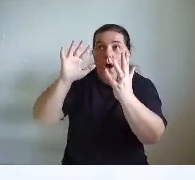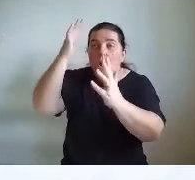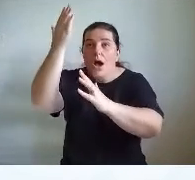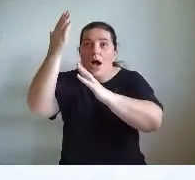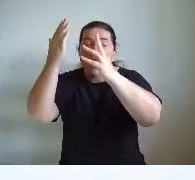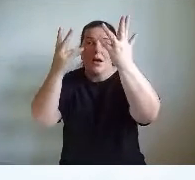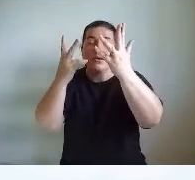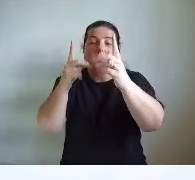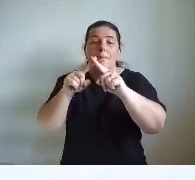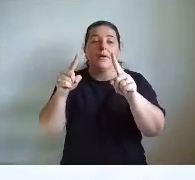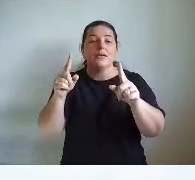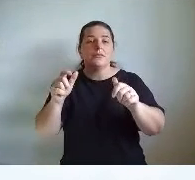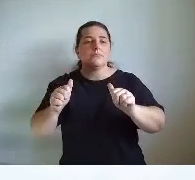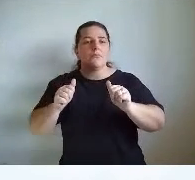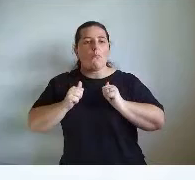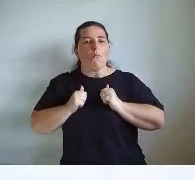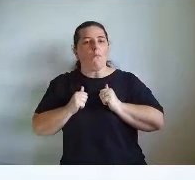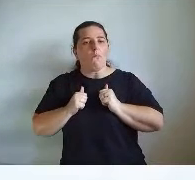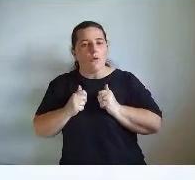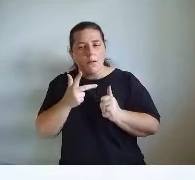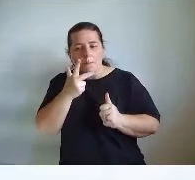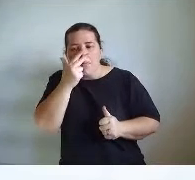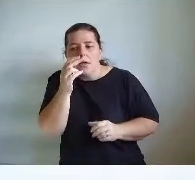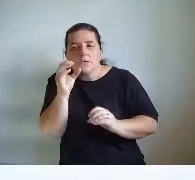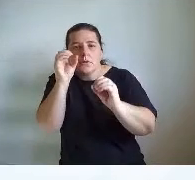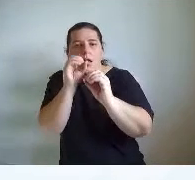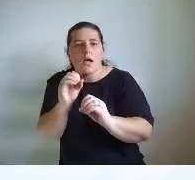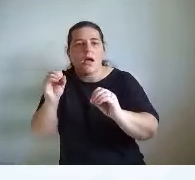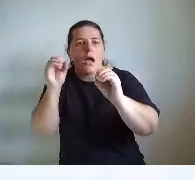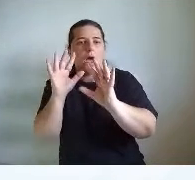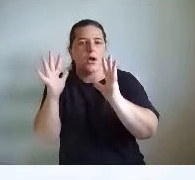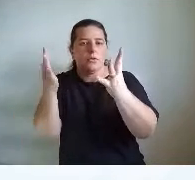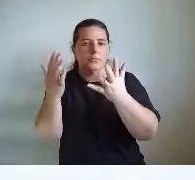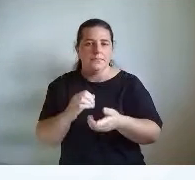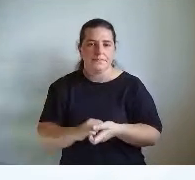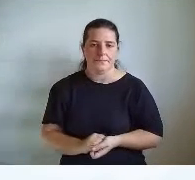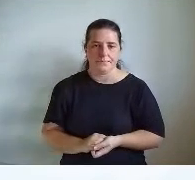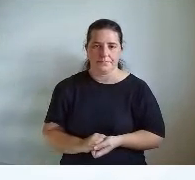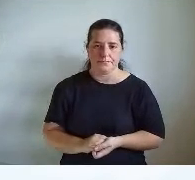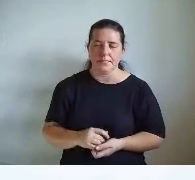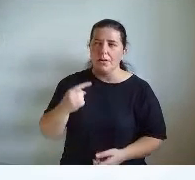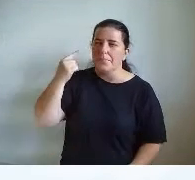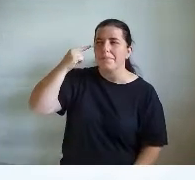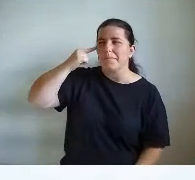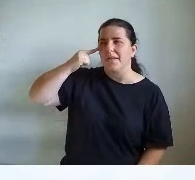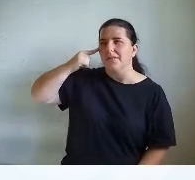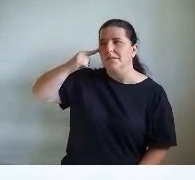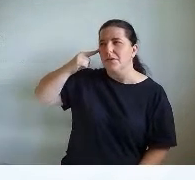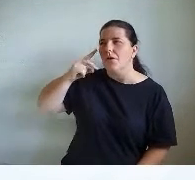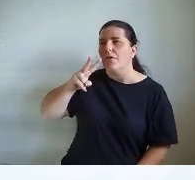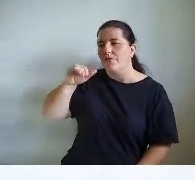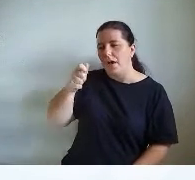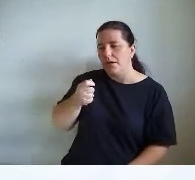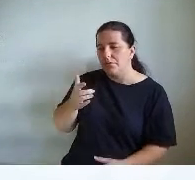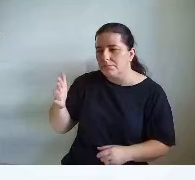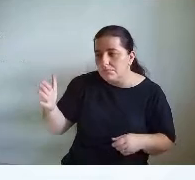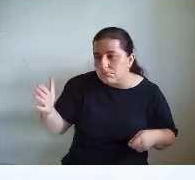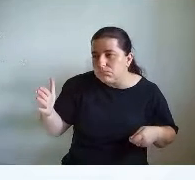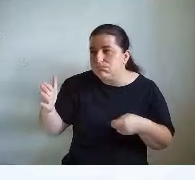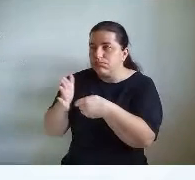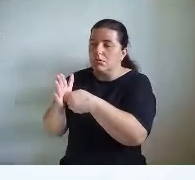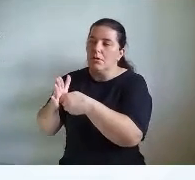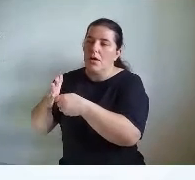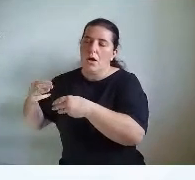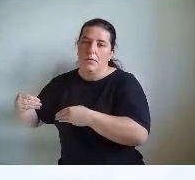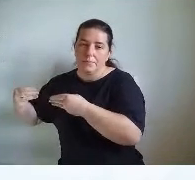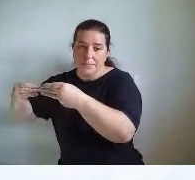Eu penso, Gilce, que essa discussão ela vai para além do ministro da Saúde, né? Ela deve chegar também no presidente da República, Sim.